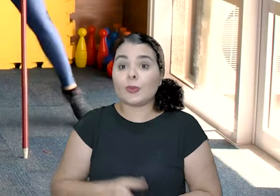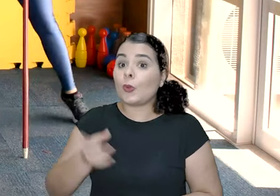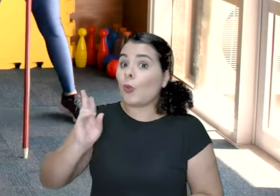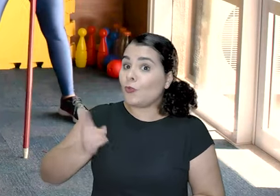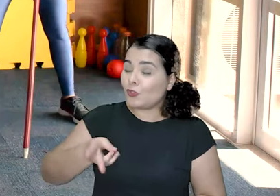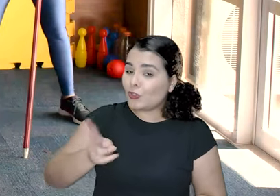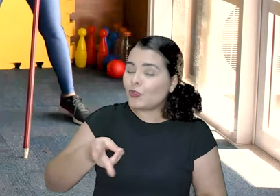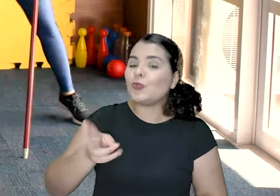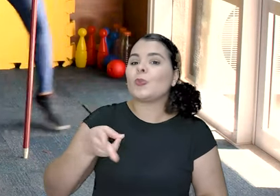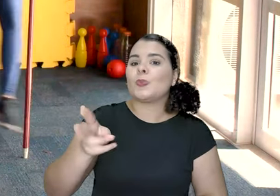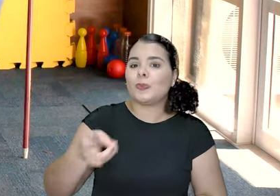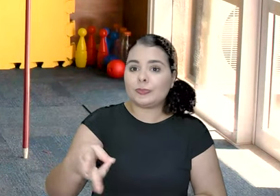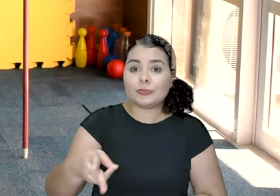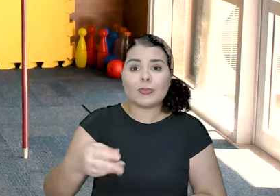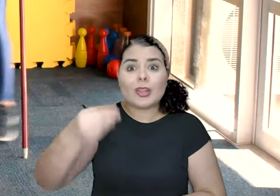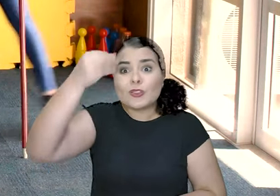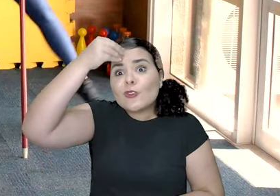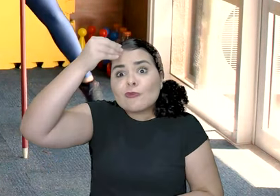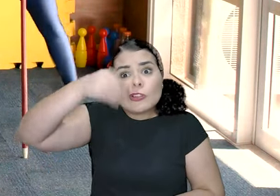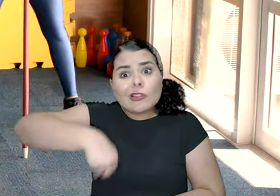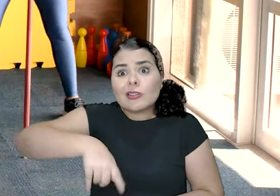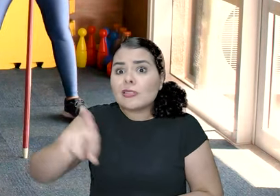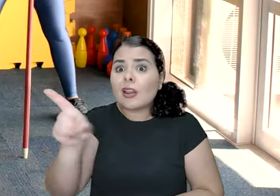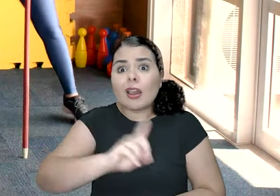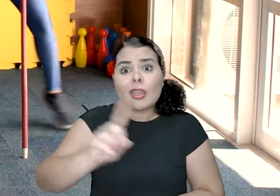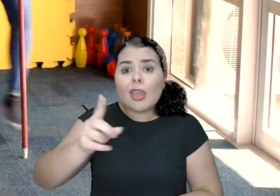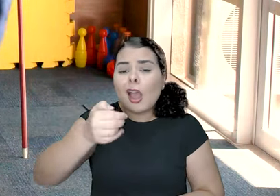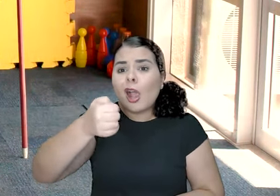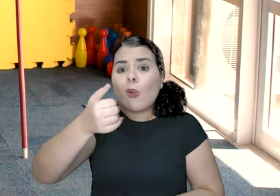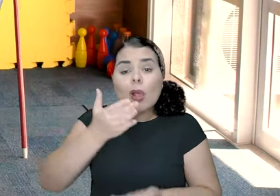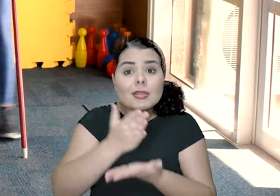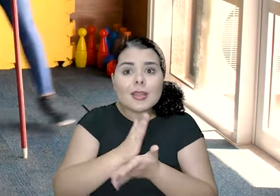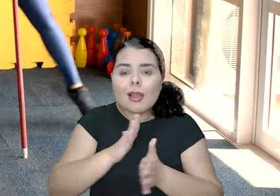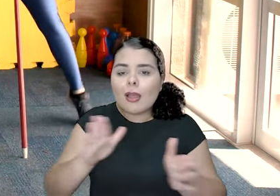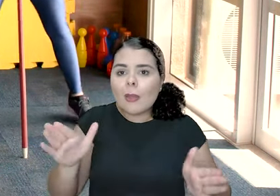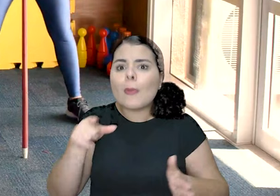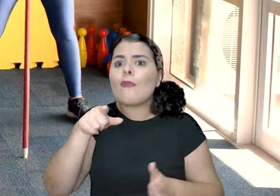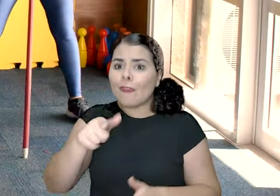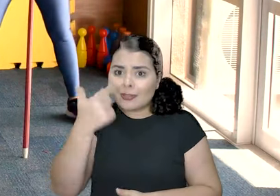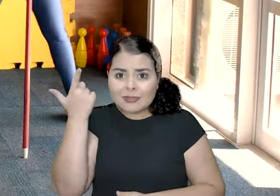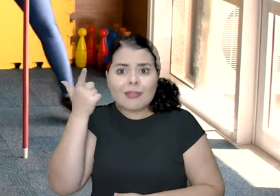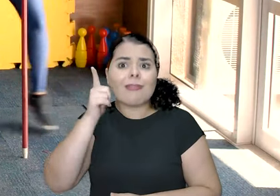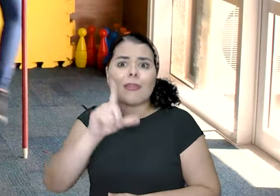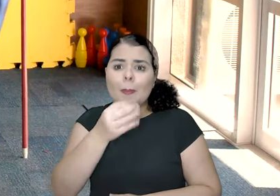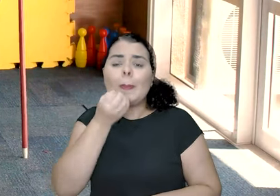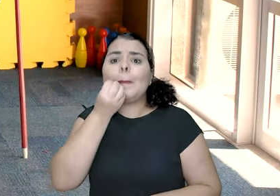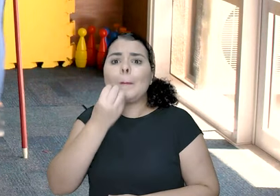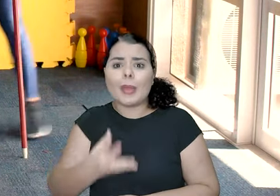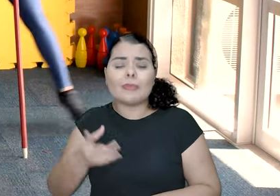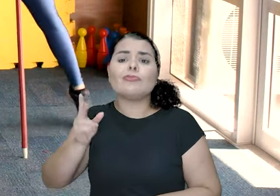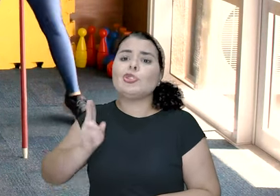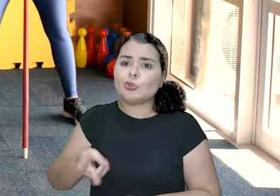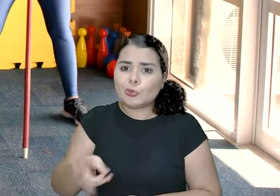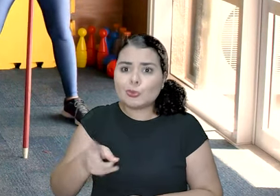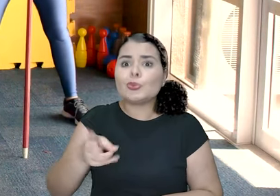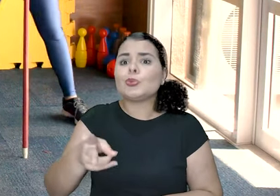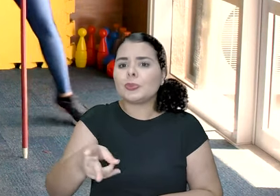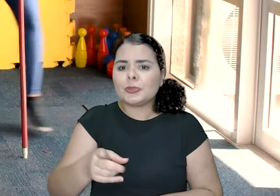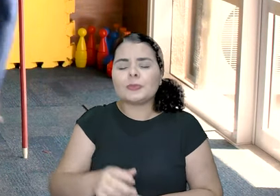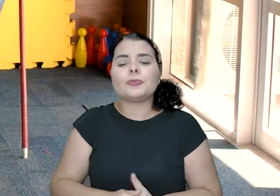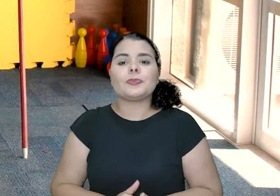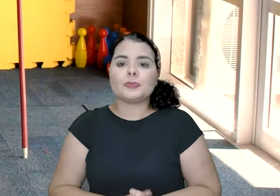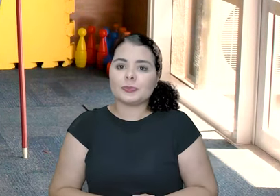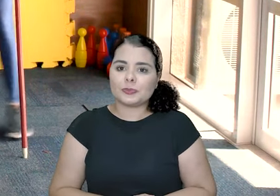Continua. Não desista, tá acabando. Você tá indo muito bem. Continua.